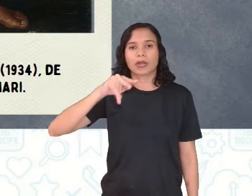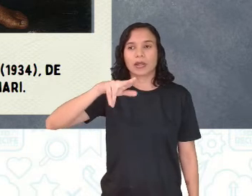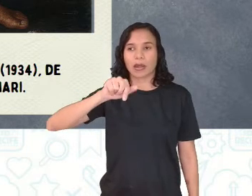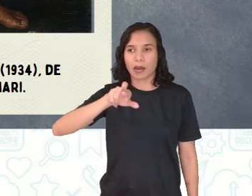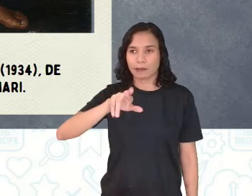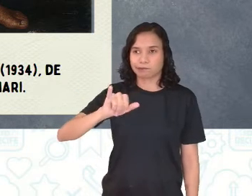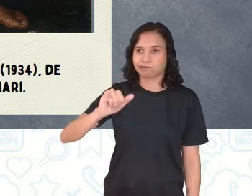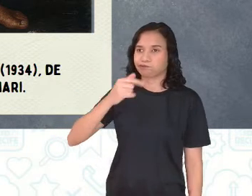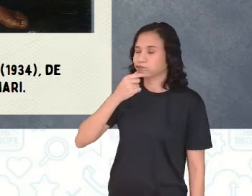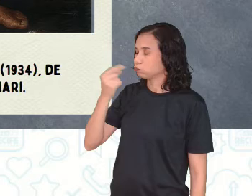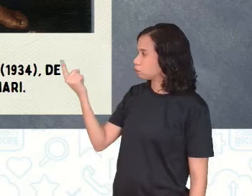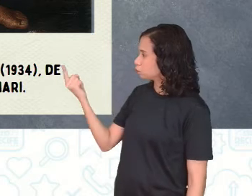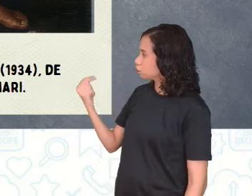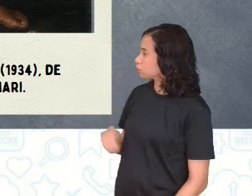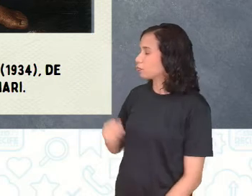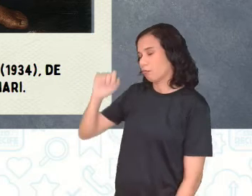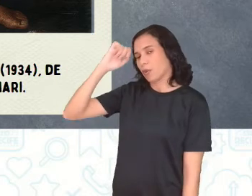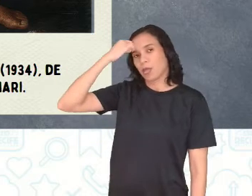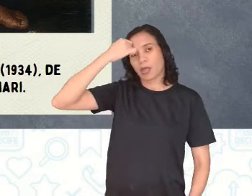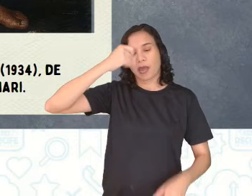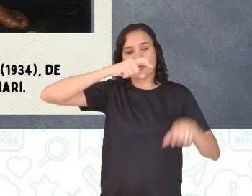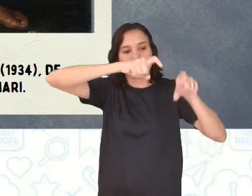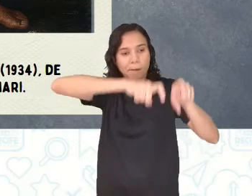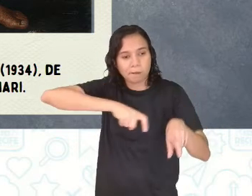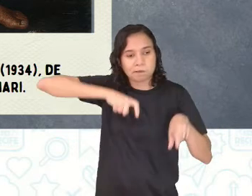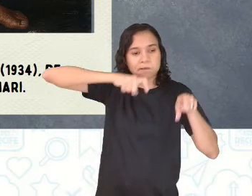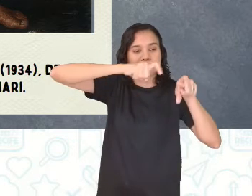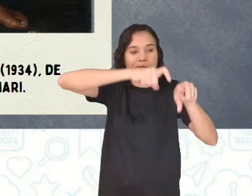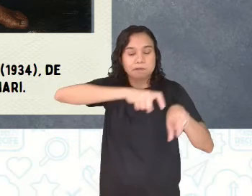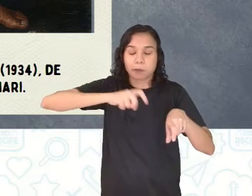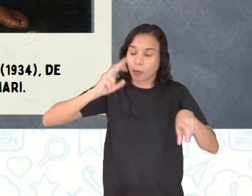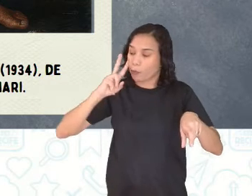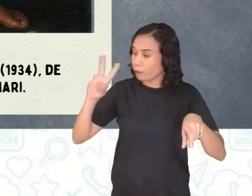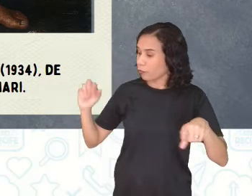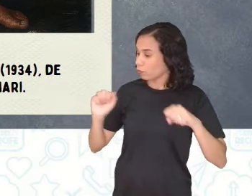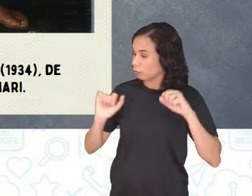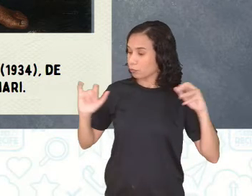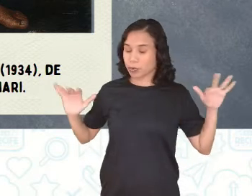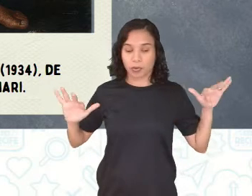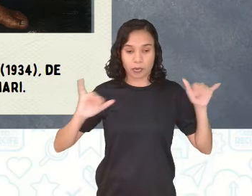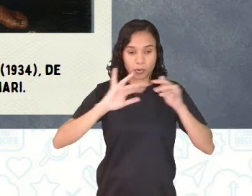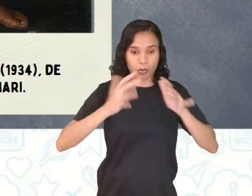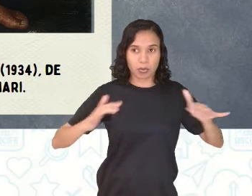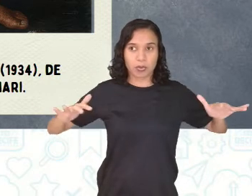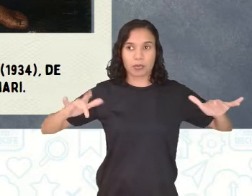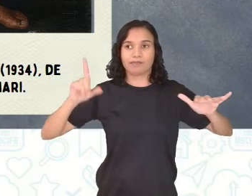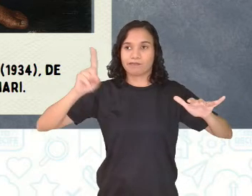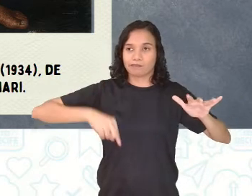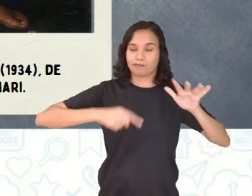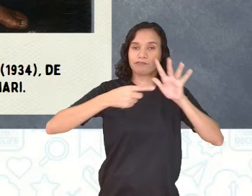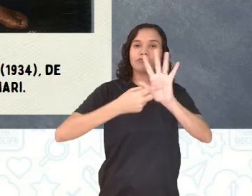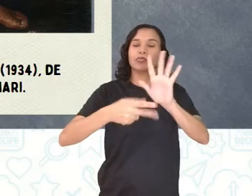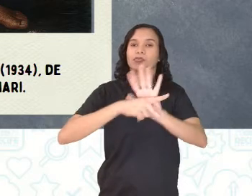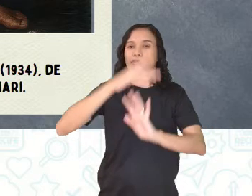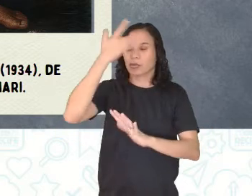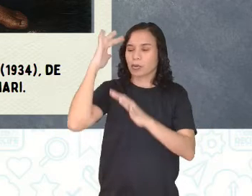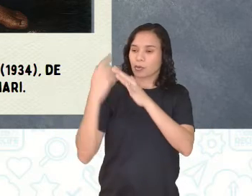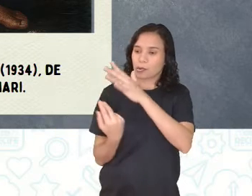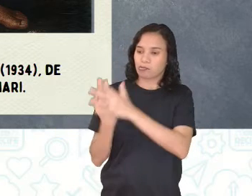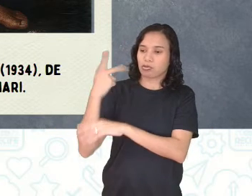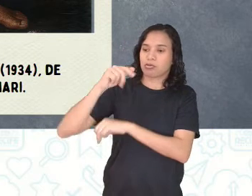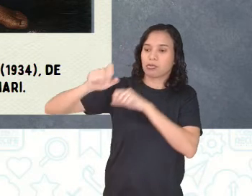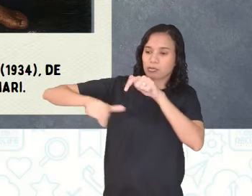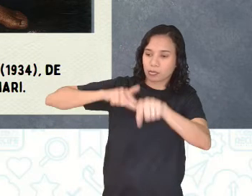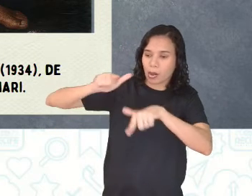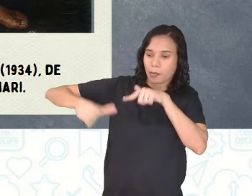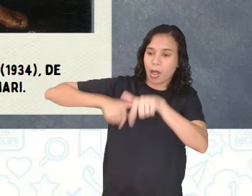com um instrumento, aí, uma enxada, numa lavoura, e é bem representativo aí, né, desse negro que